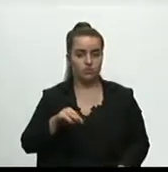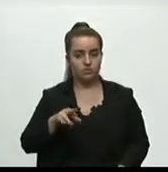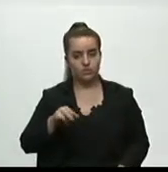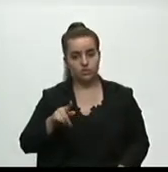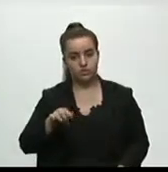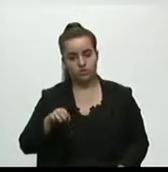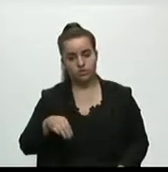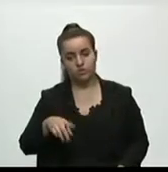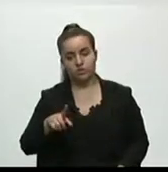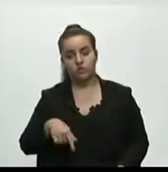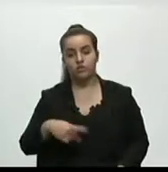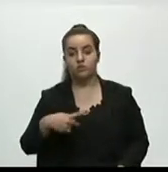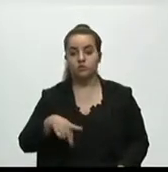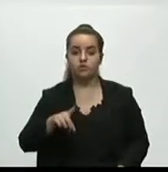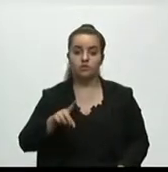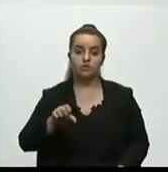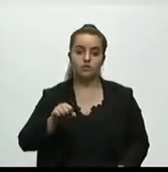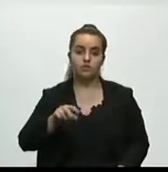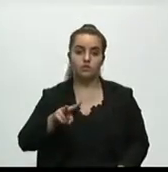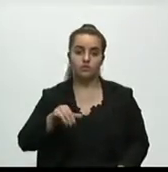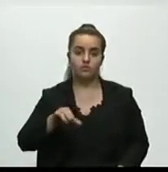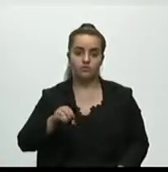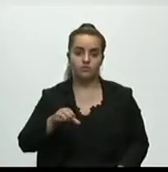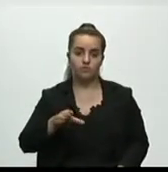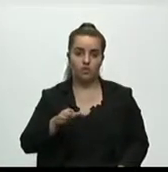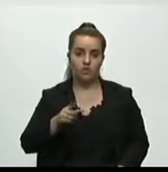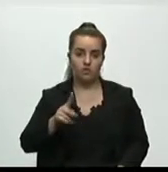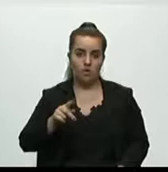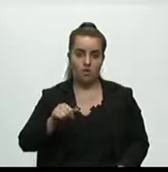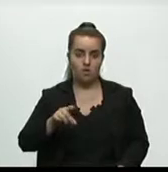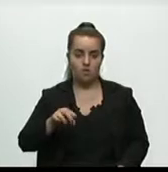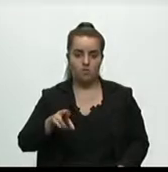que o desvio padrão é aproximadamente